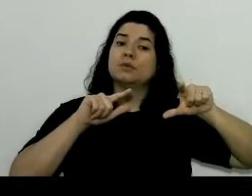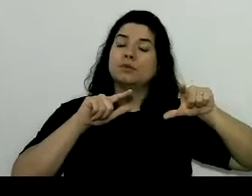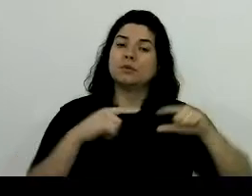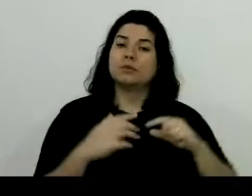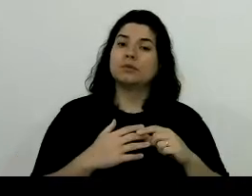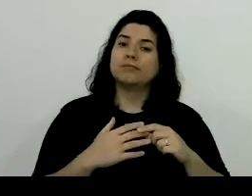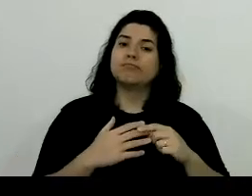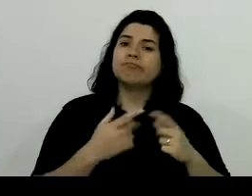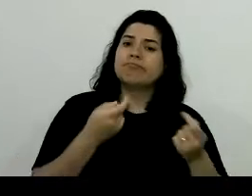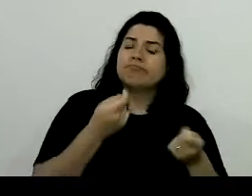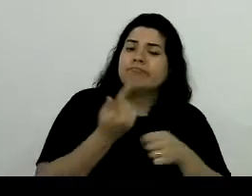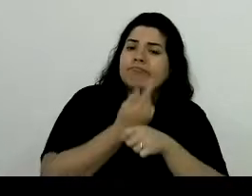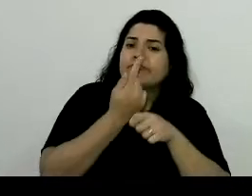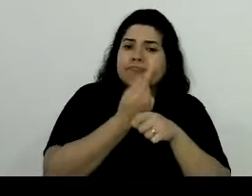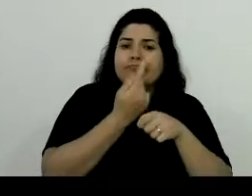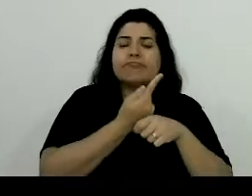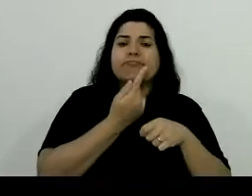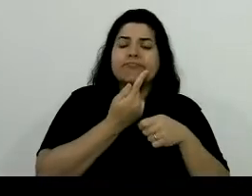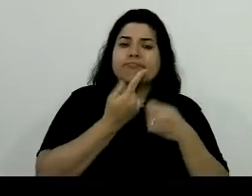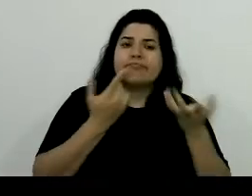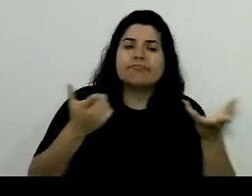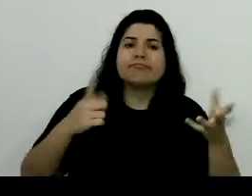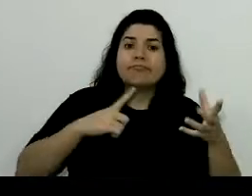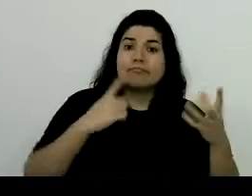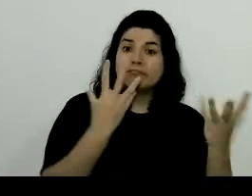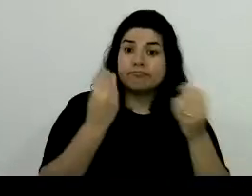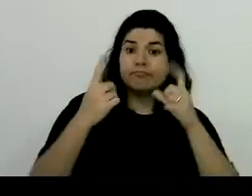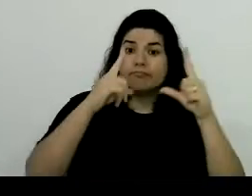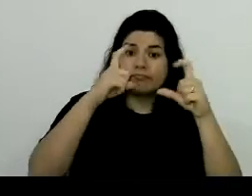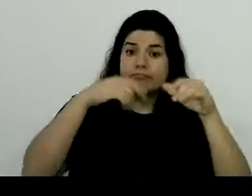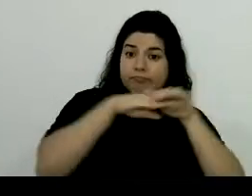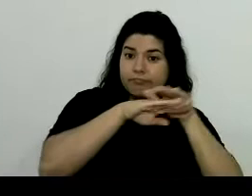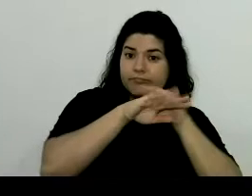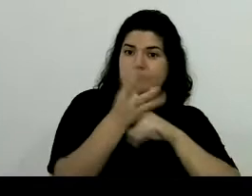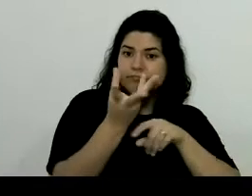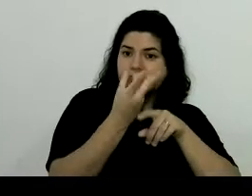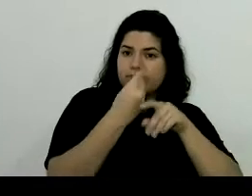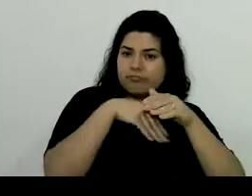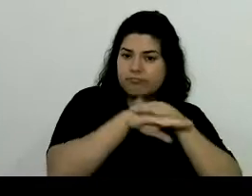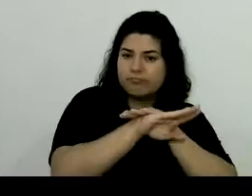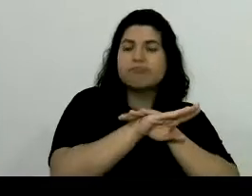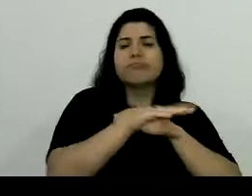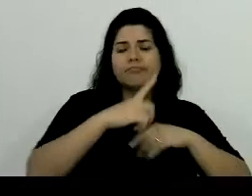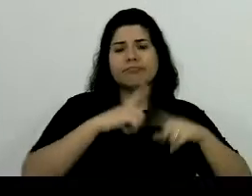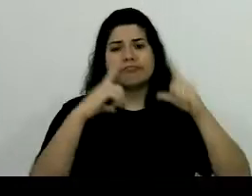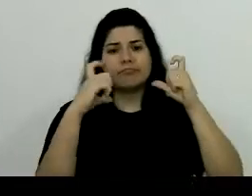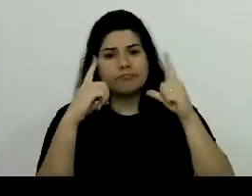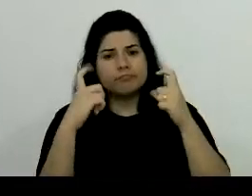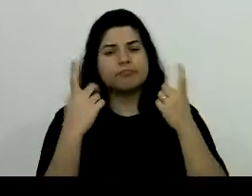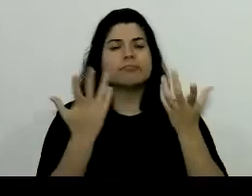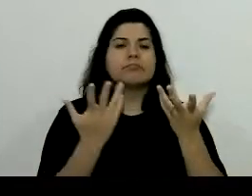de gestão à frente de grandes acervos, que também têm acervos fotográficos,